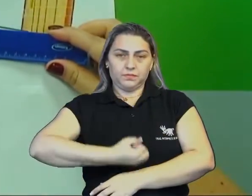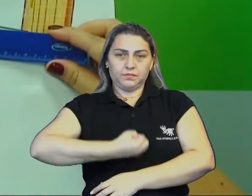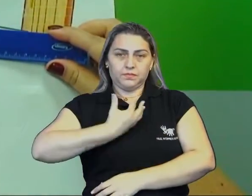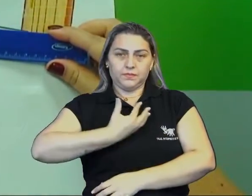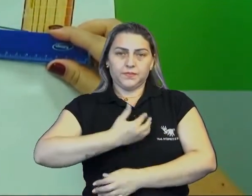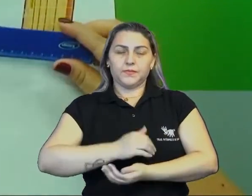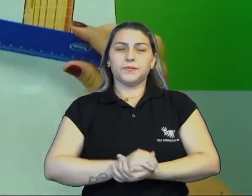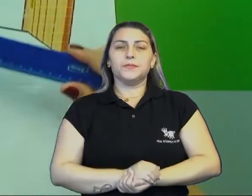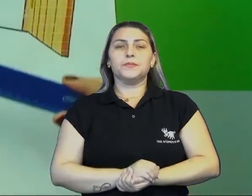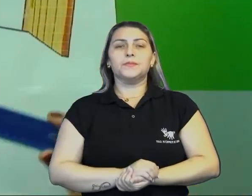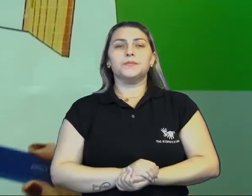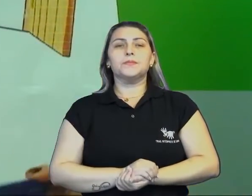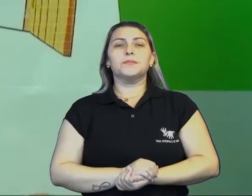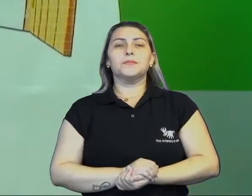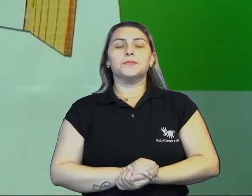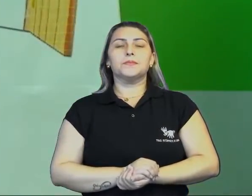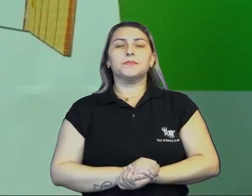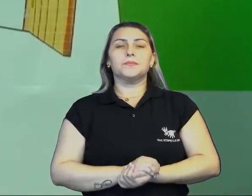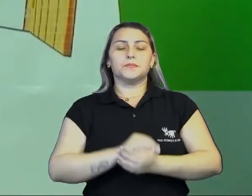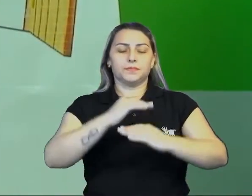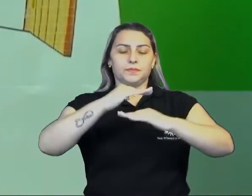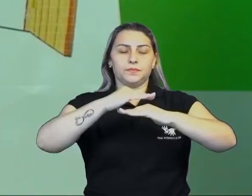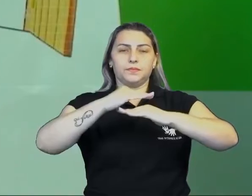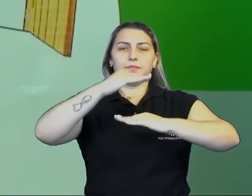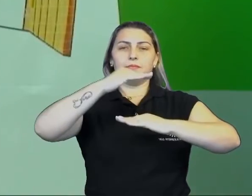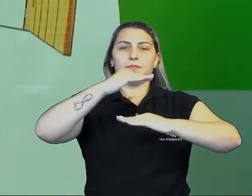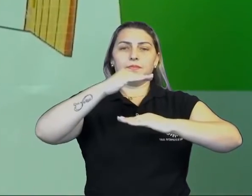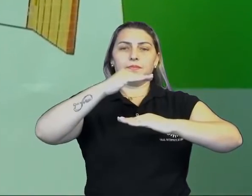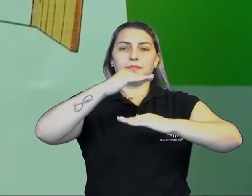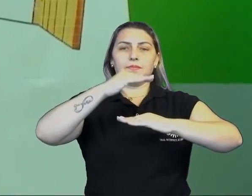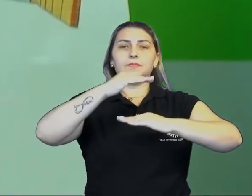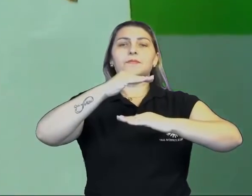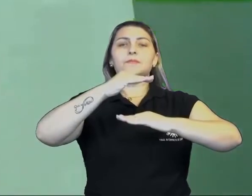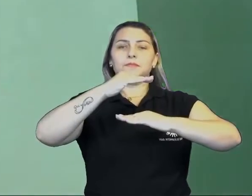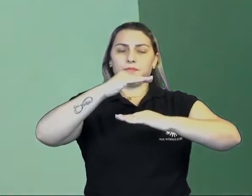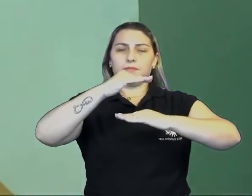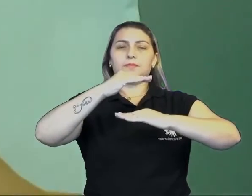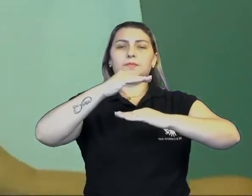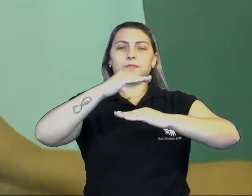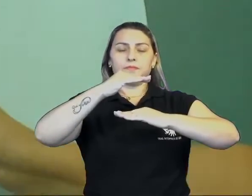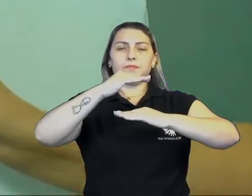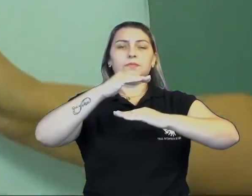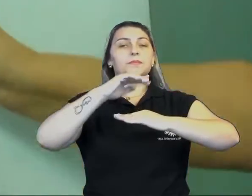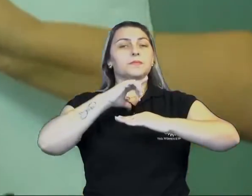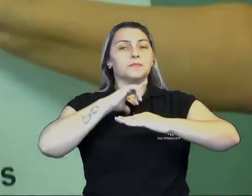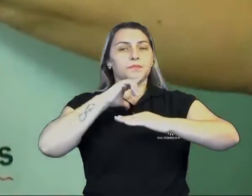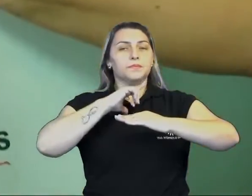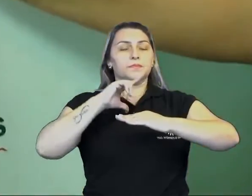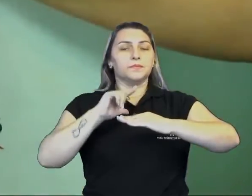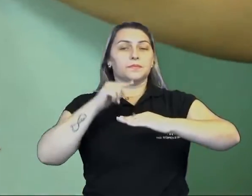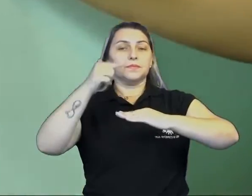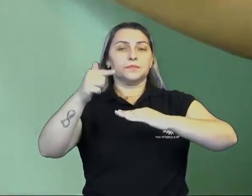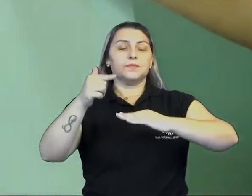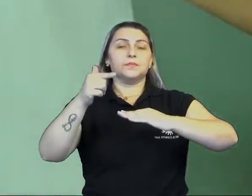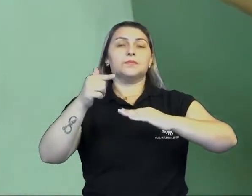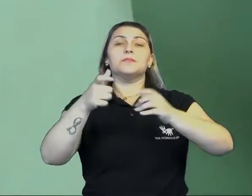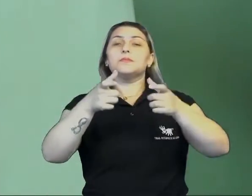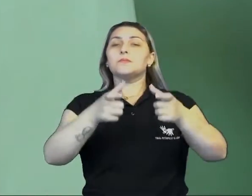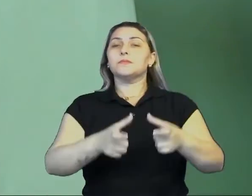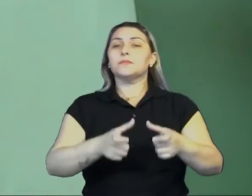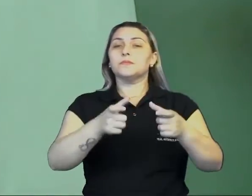só. Tem um espaço vazio. Olha só, depois de um outro verso, olha só, nós temos outro